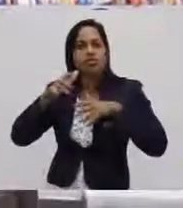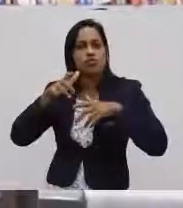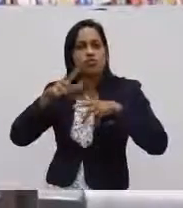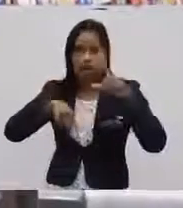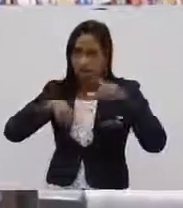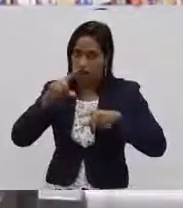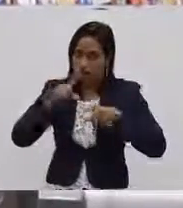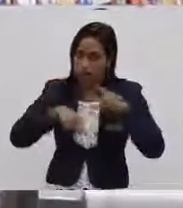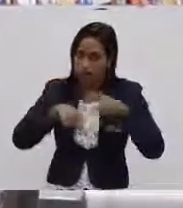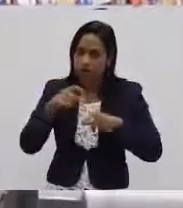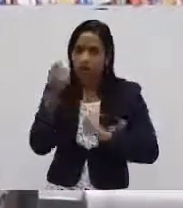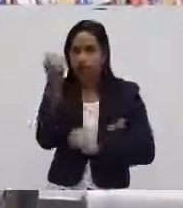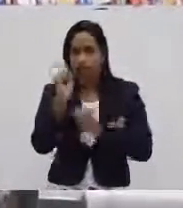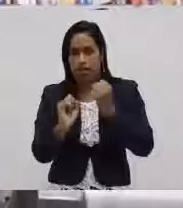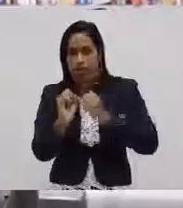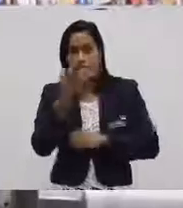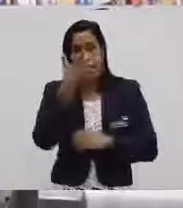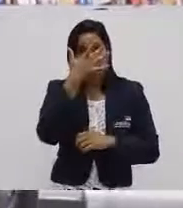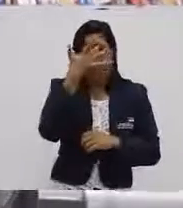das pessoas,